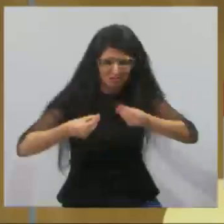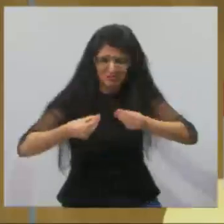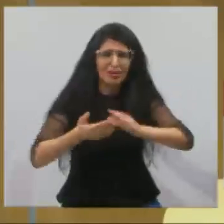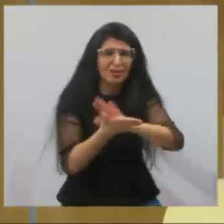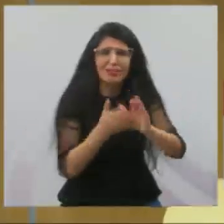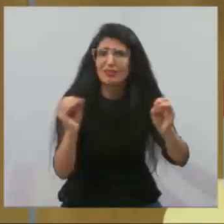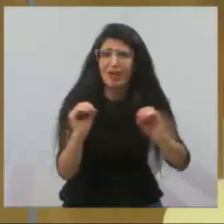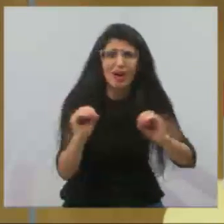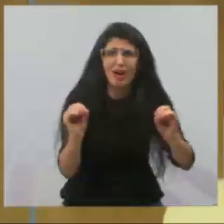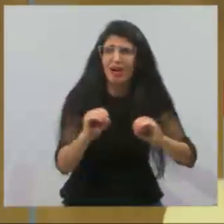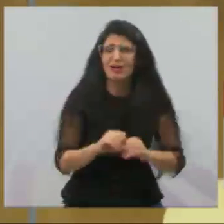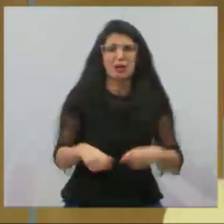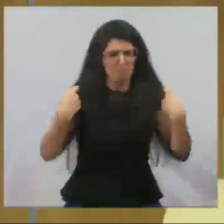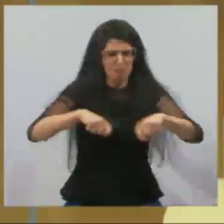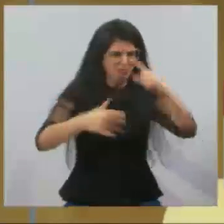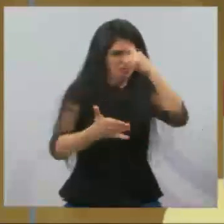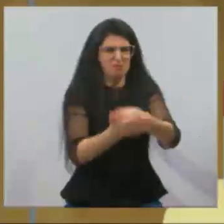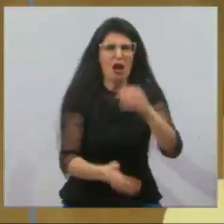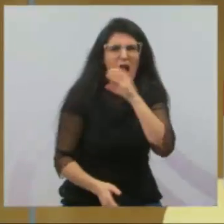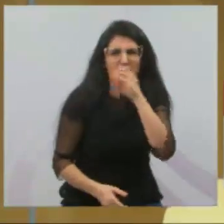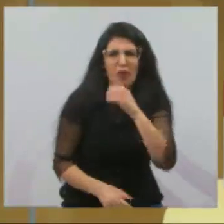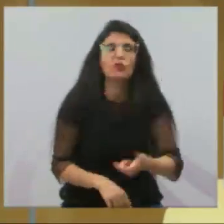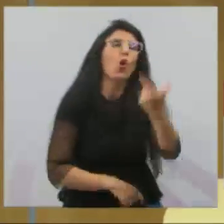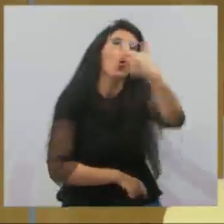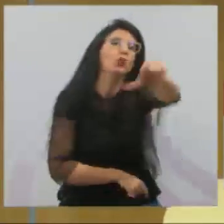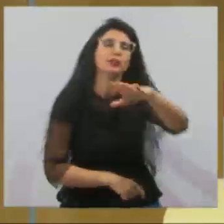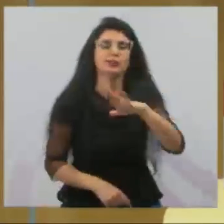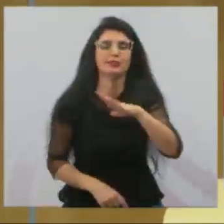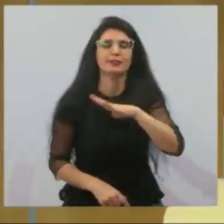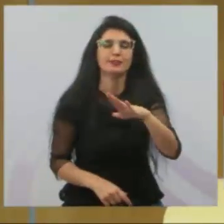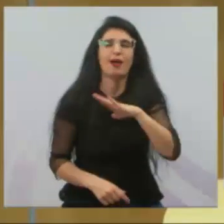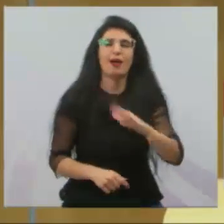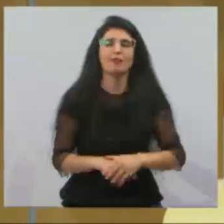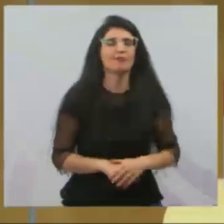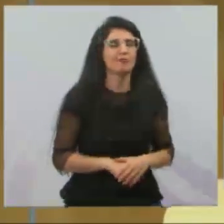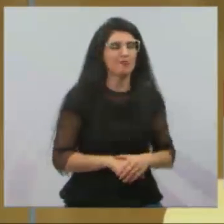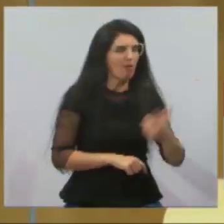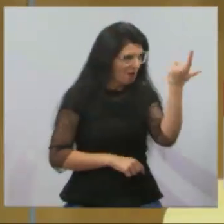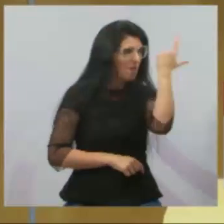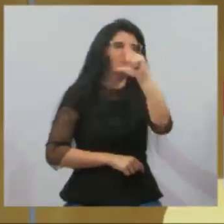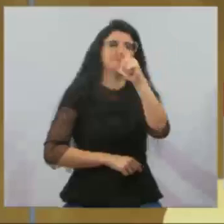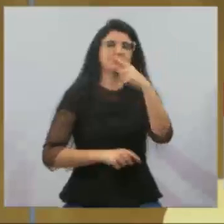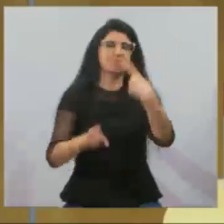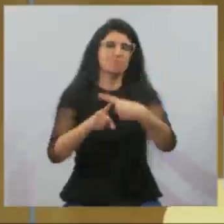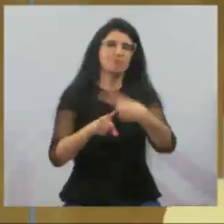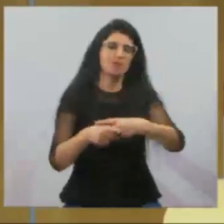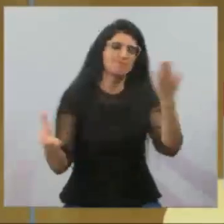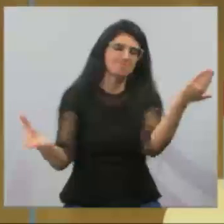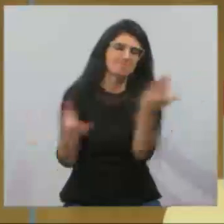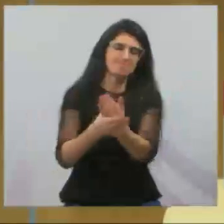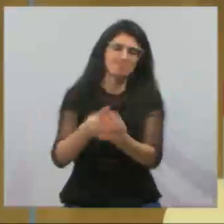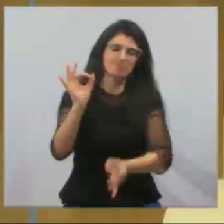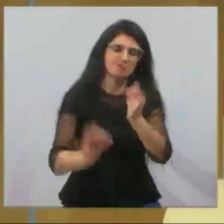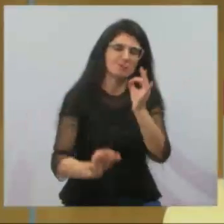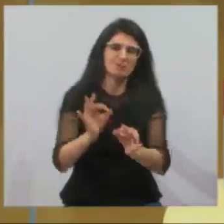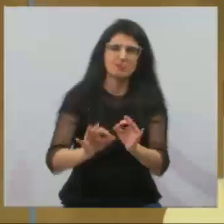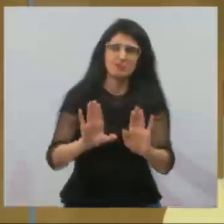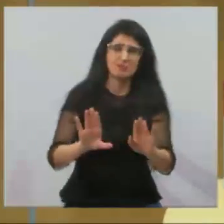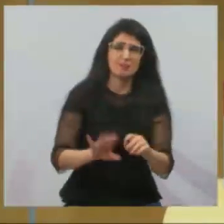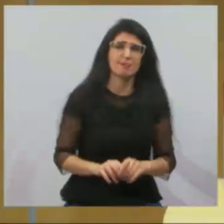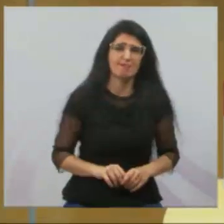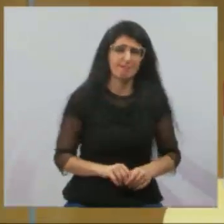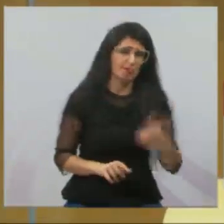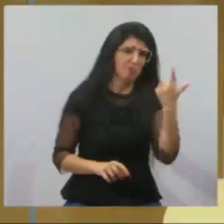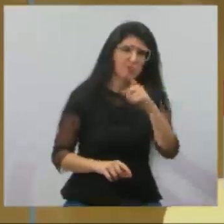igual algumas cidades que entraram na justiça e que suspenderam, certo? E aí, se lá o Supremo não julgar